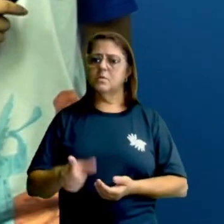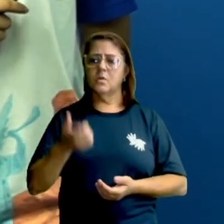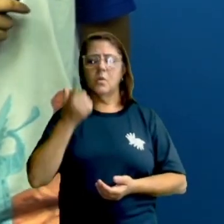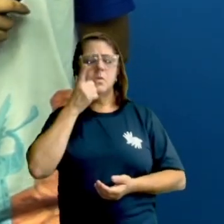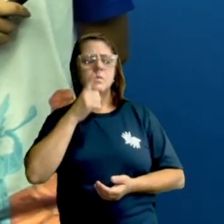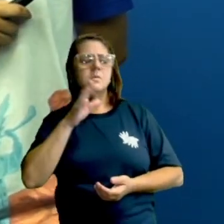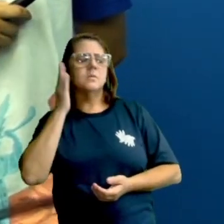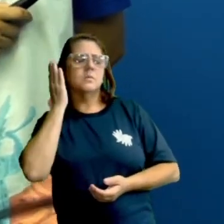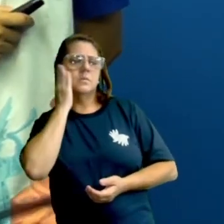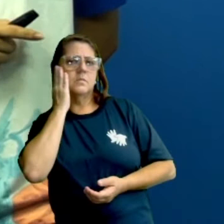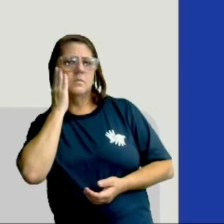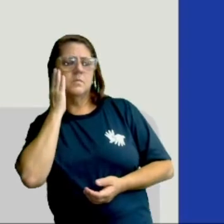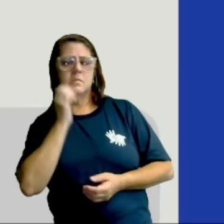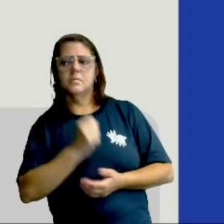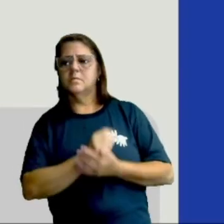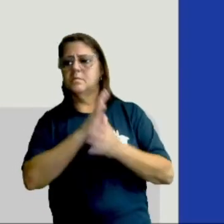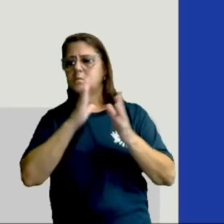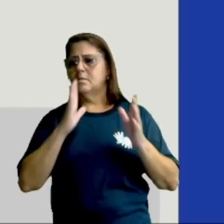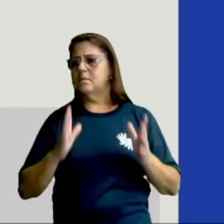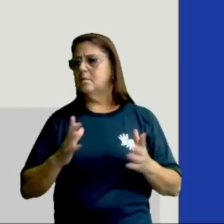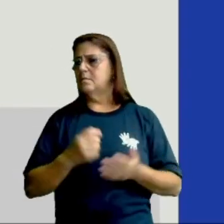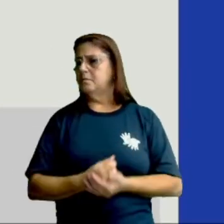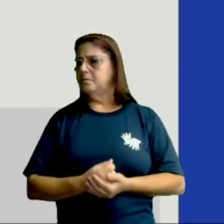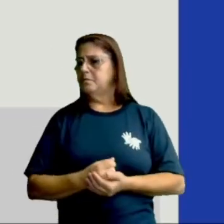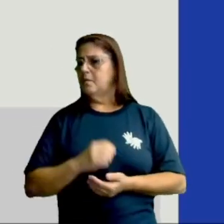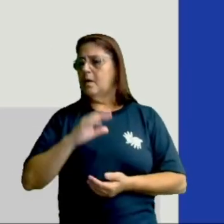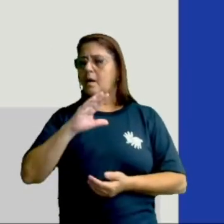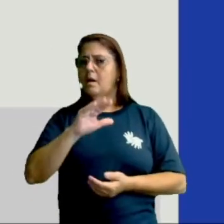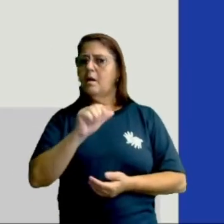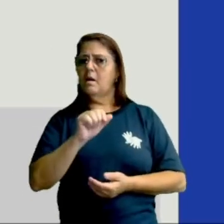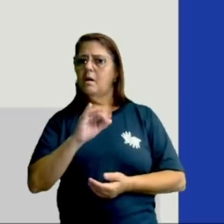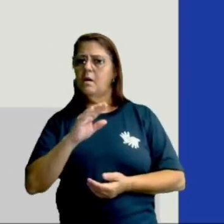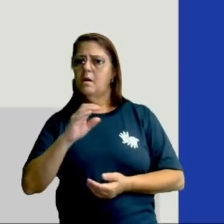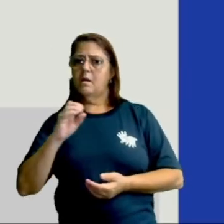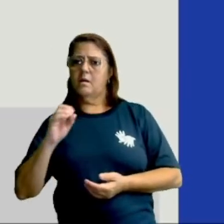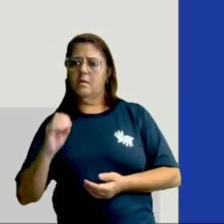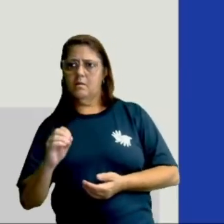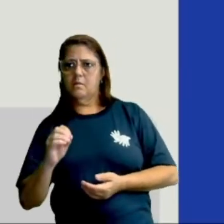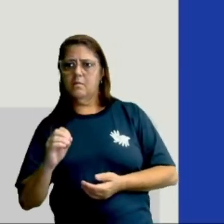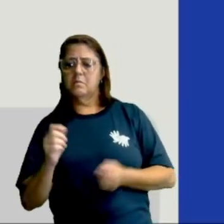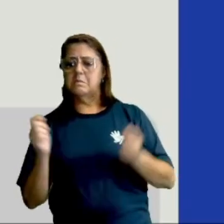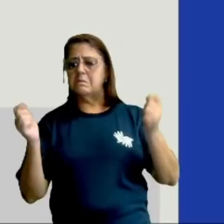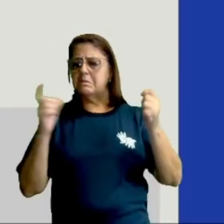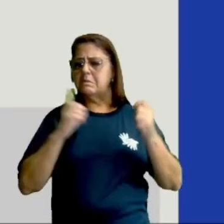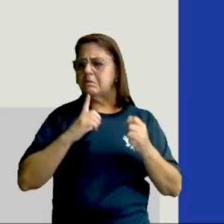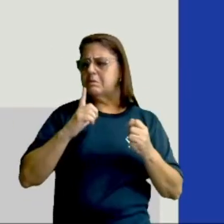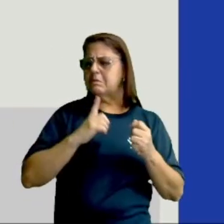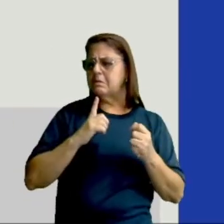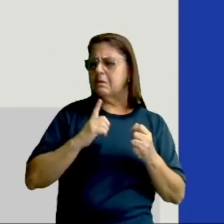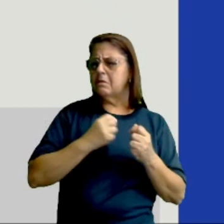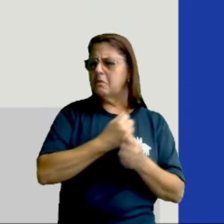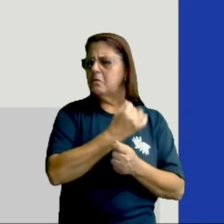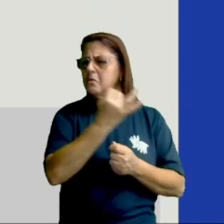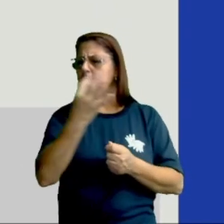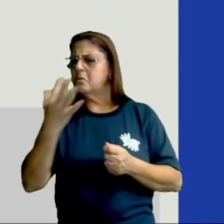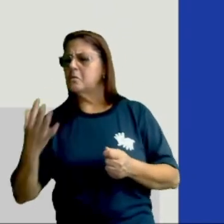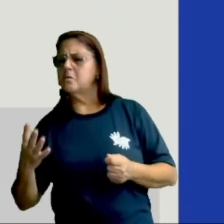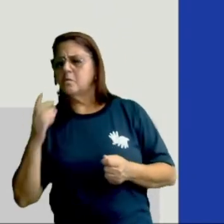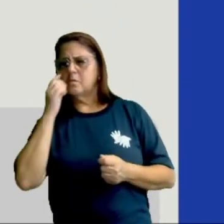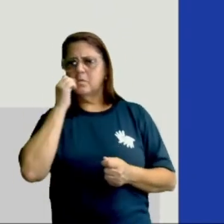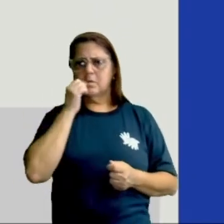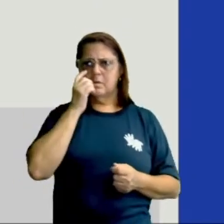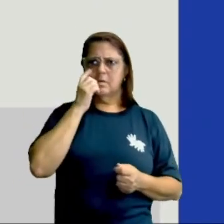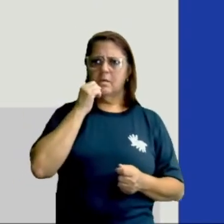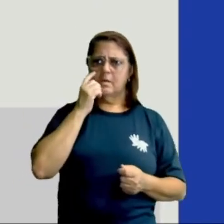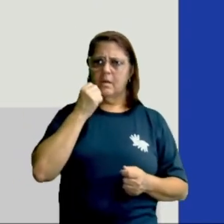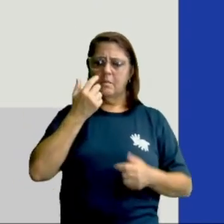conseguir entender melhor. Acompanha na tela. Caio possui um certo número de lápis